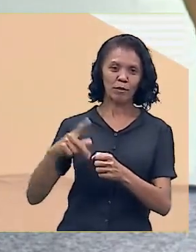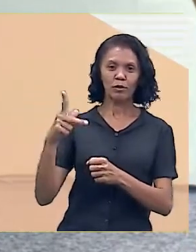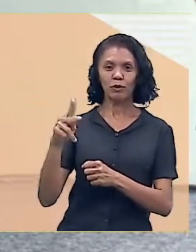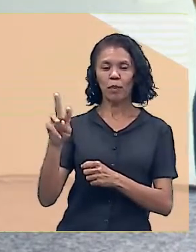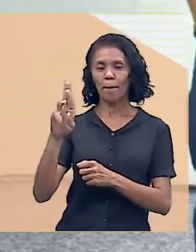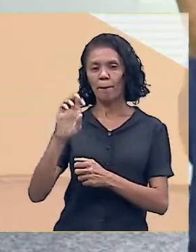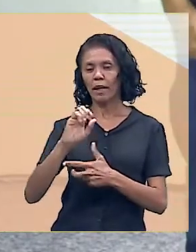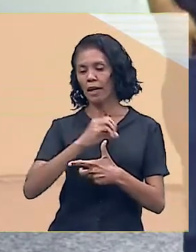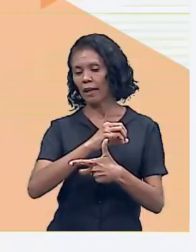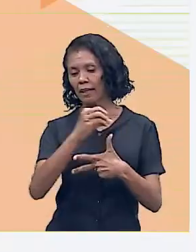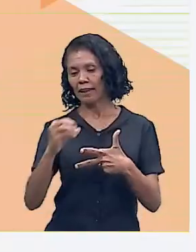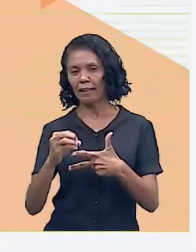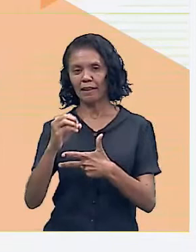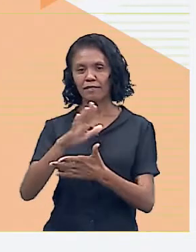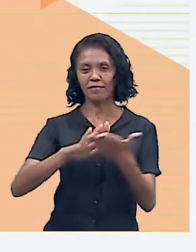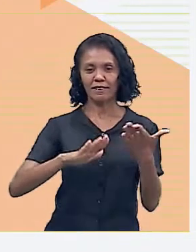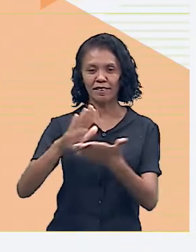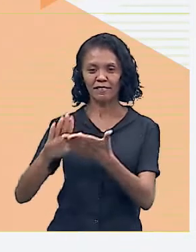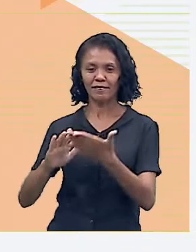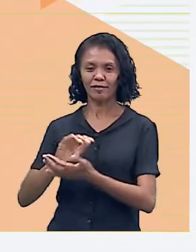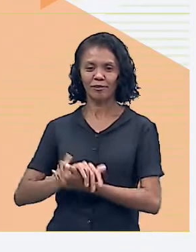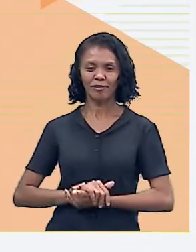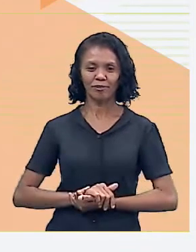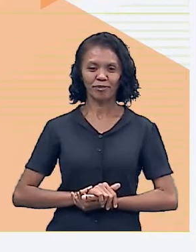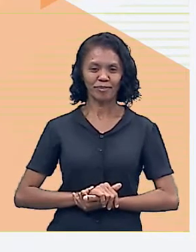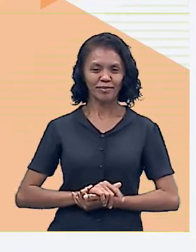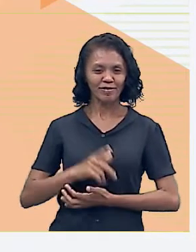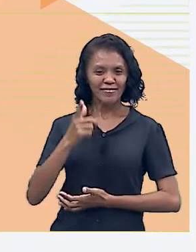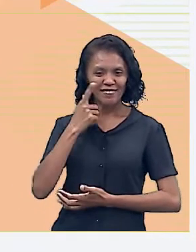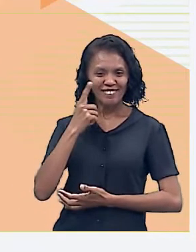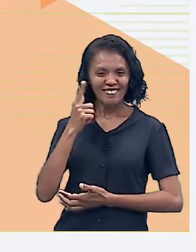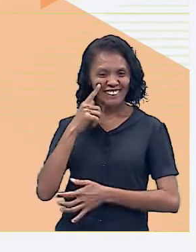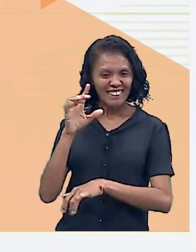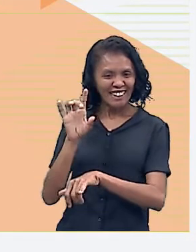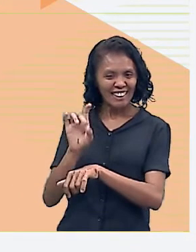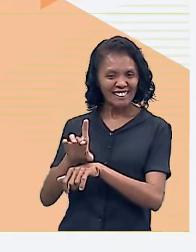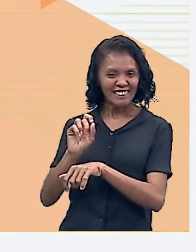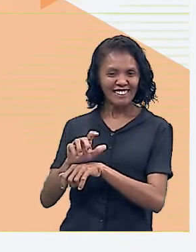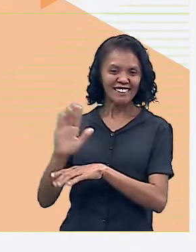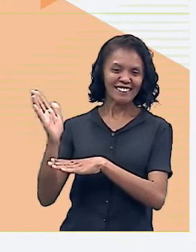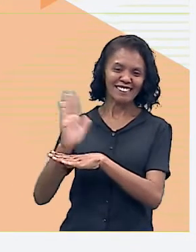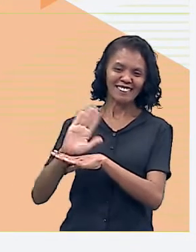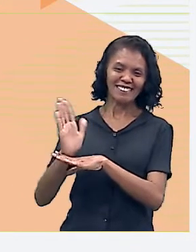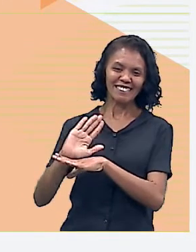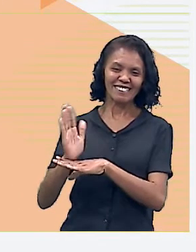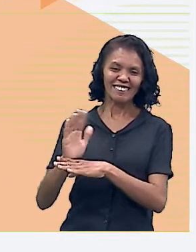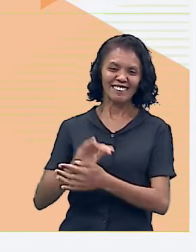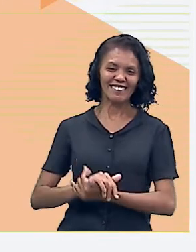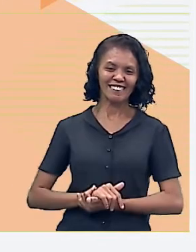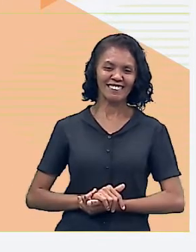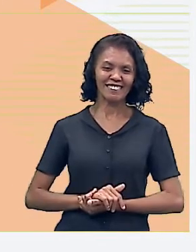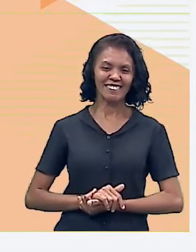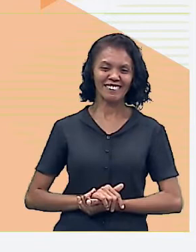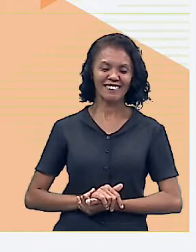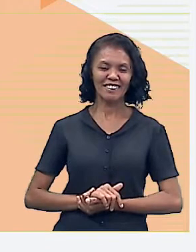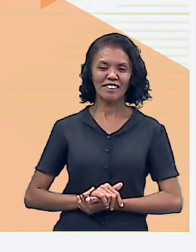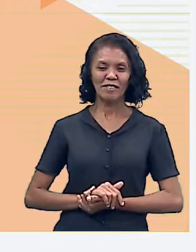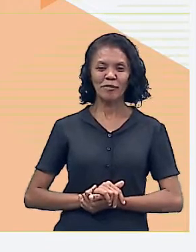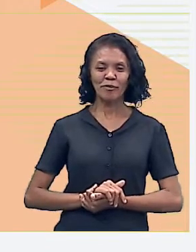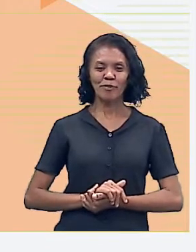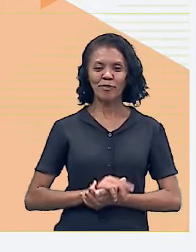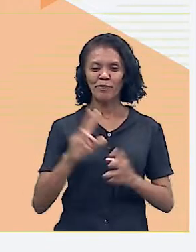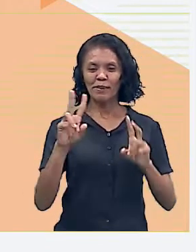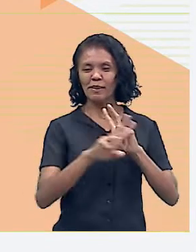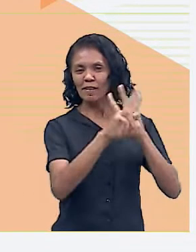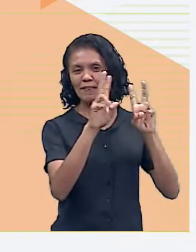Solta aí a dica de filme e olha aí hahaha O Auto